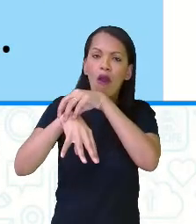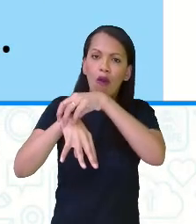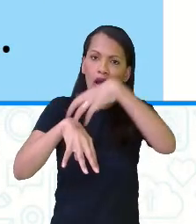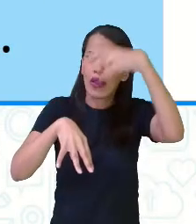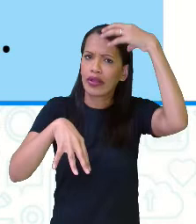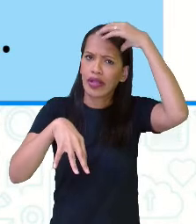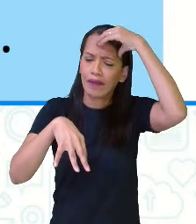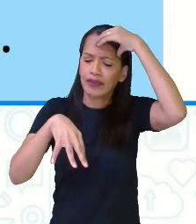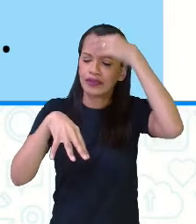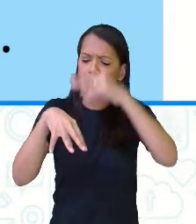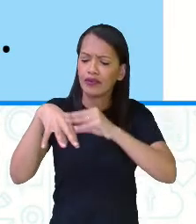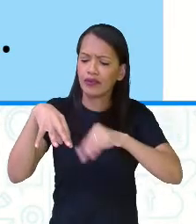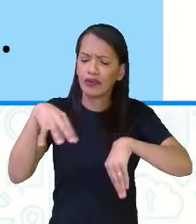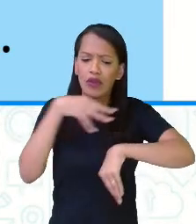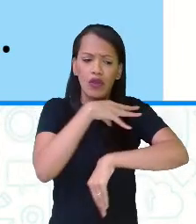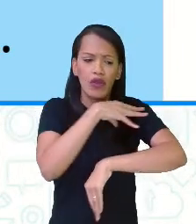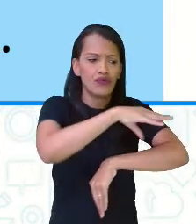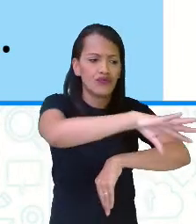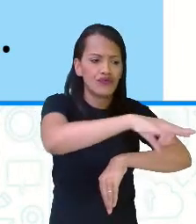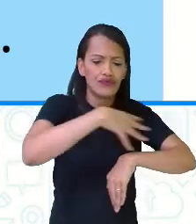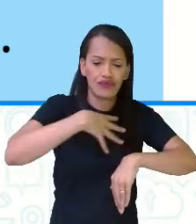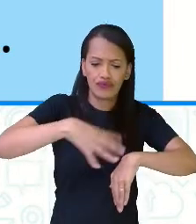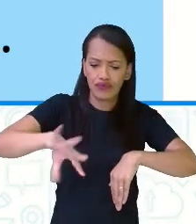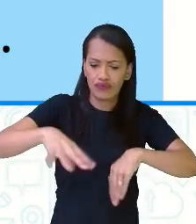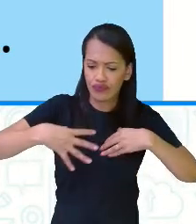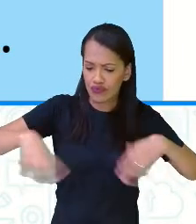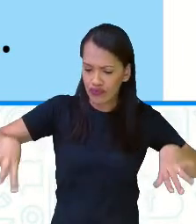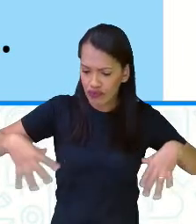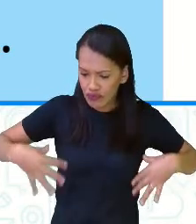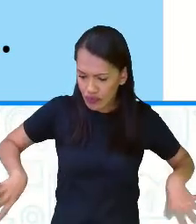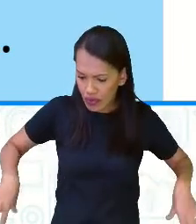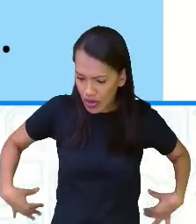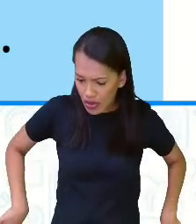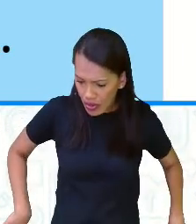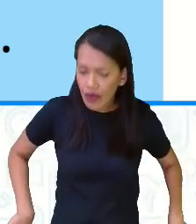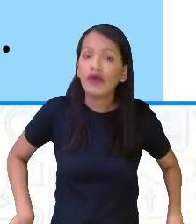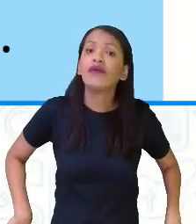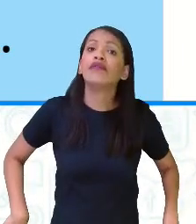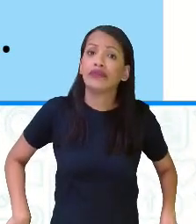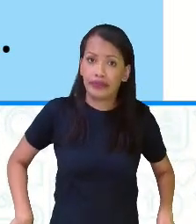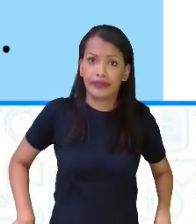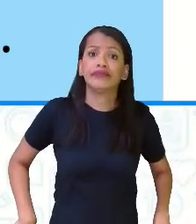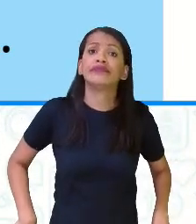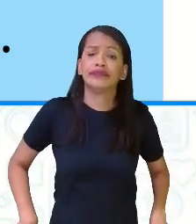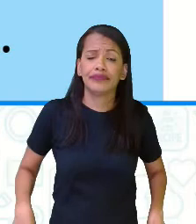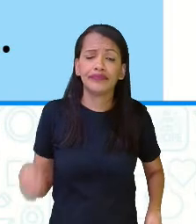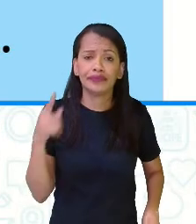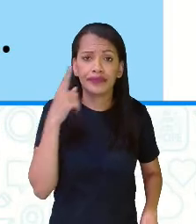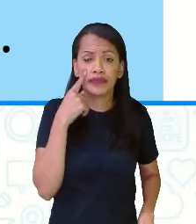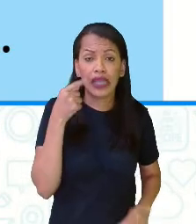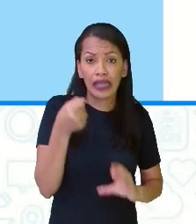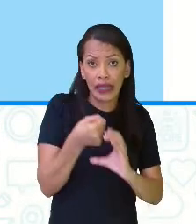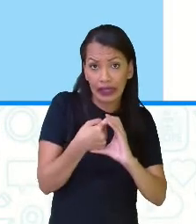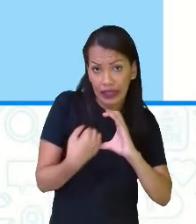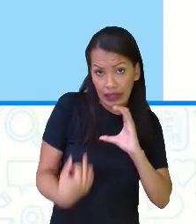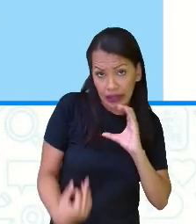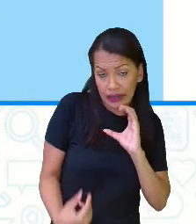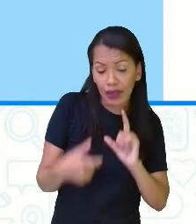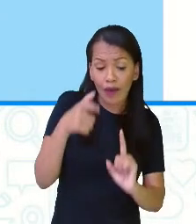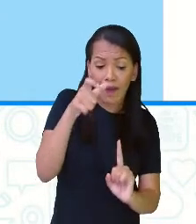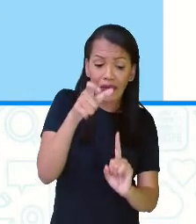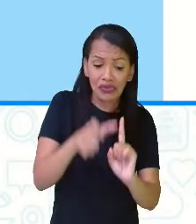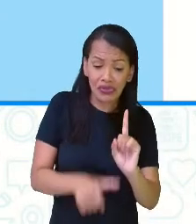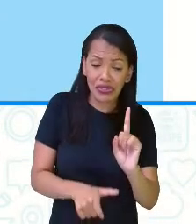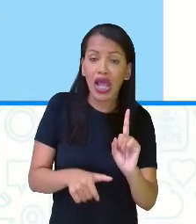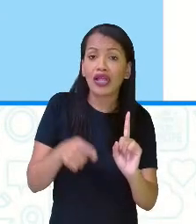mesma cor, tudo no roxo, para caracterizar aqui essa criança como um personagem no fundo do mar, tá bom? E olha